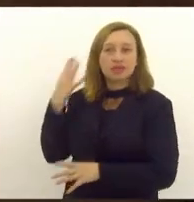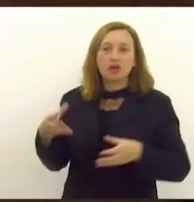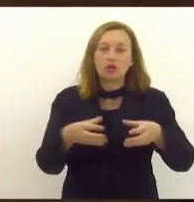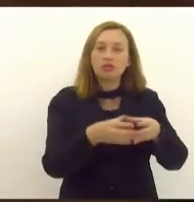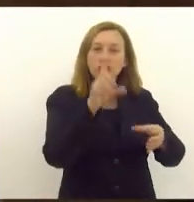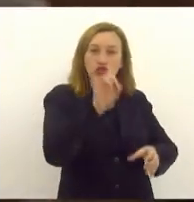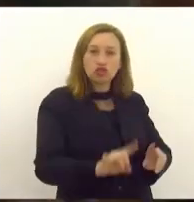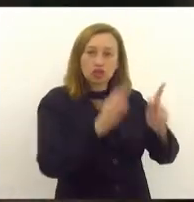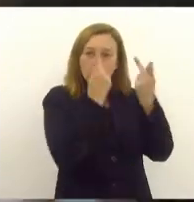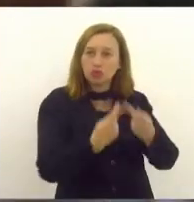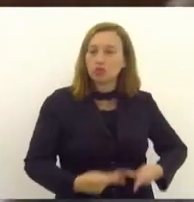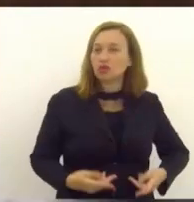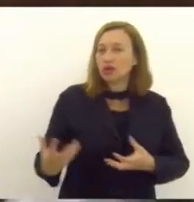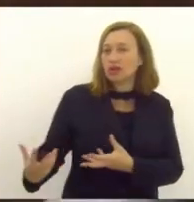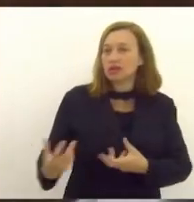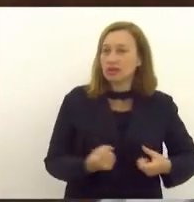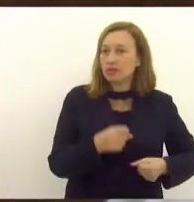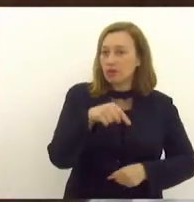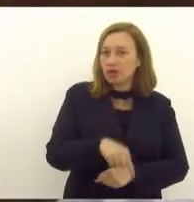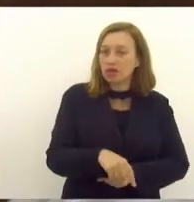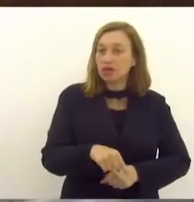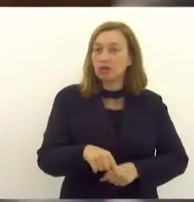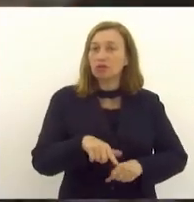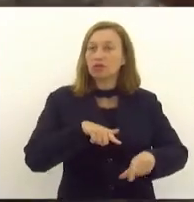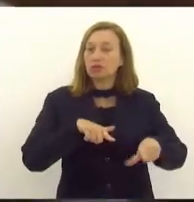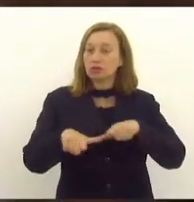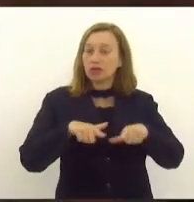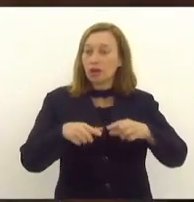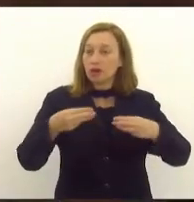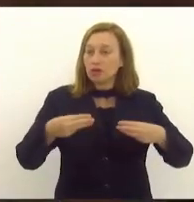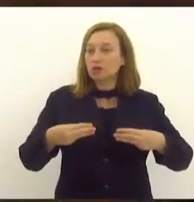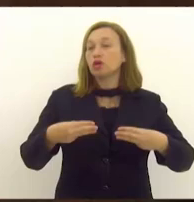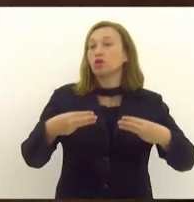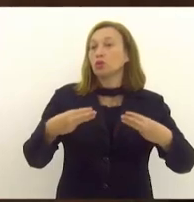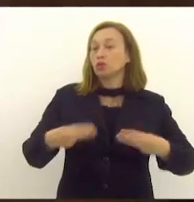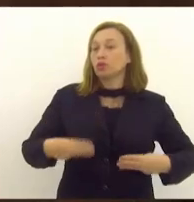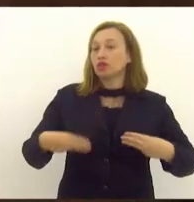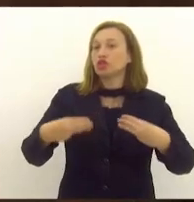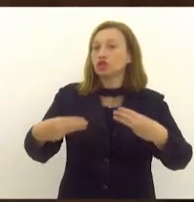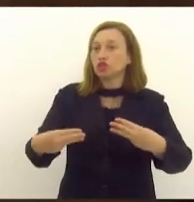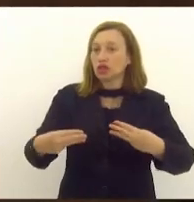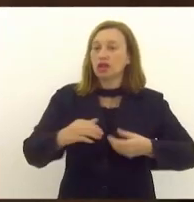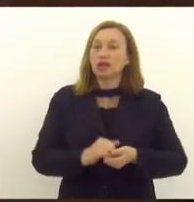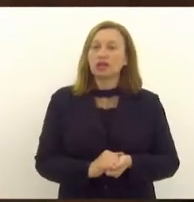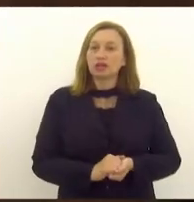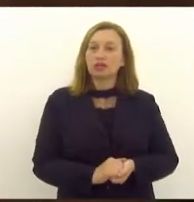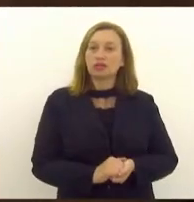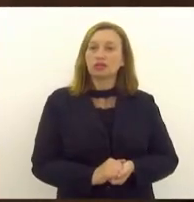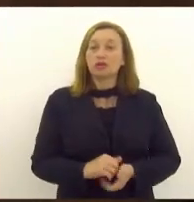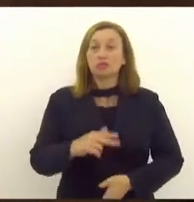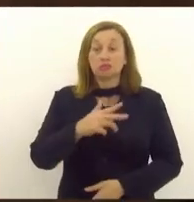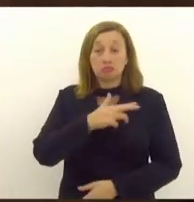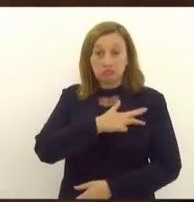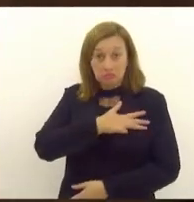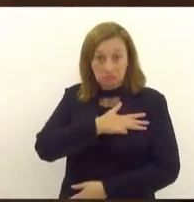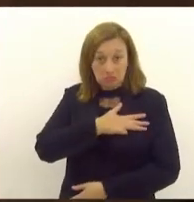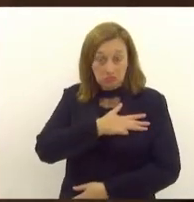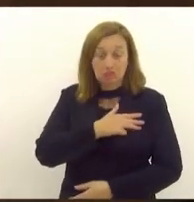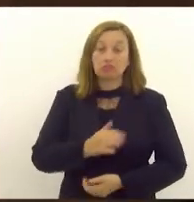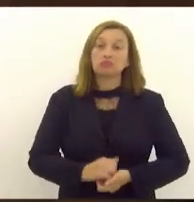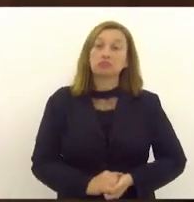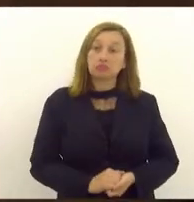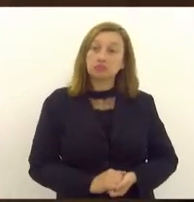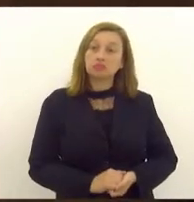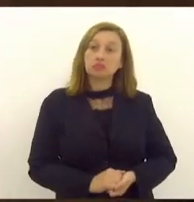de Direitos Humanos recebeu aqui uma missão dos Ministérios encomendada diretamente pelo presidente Lula que